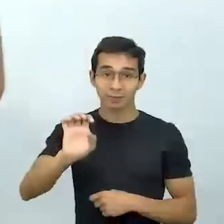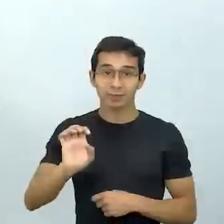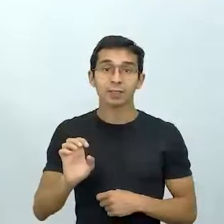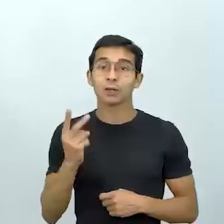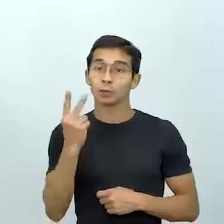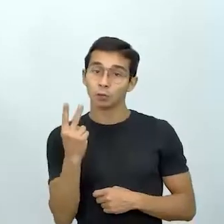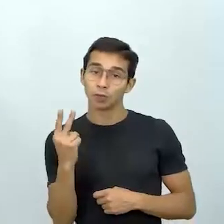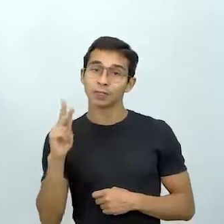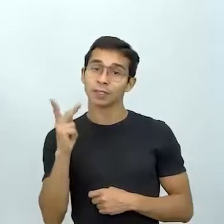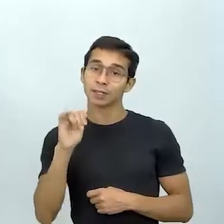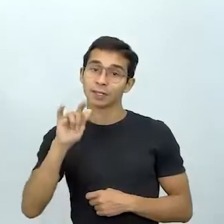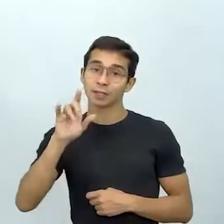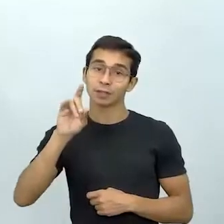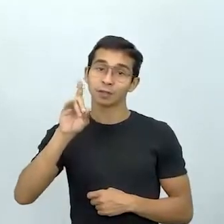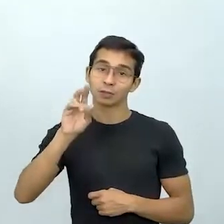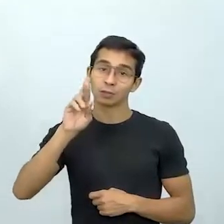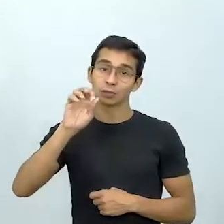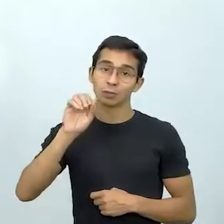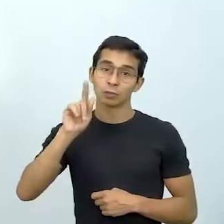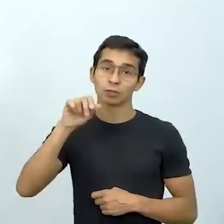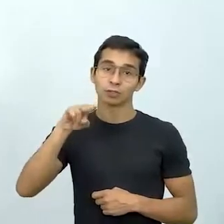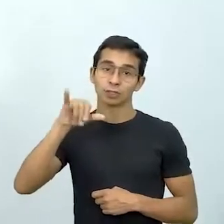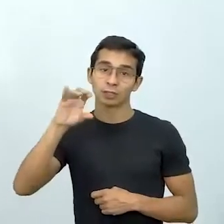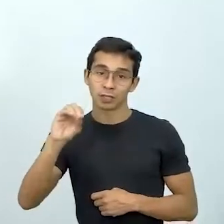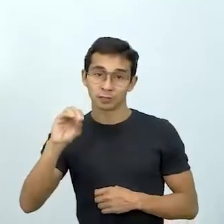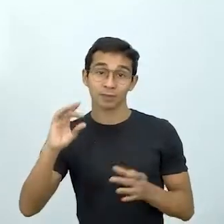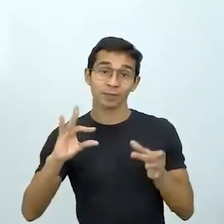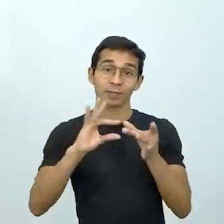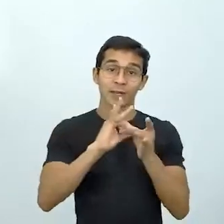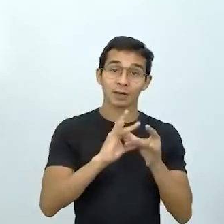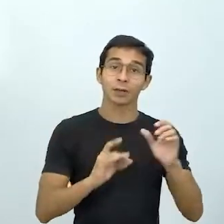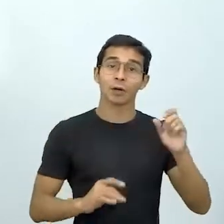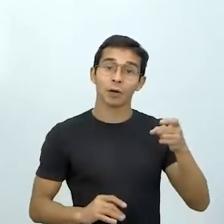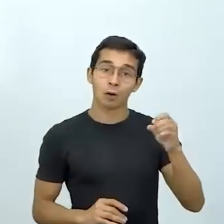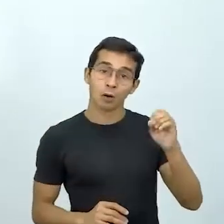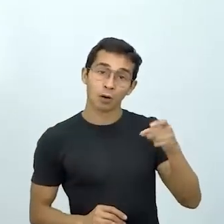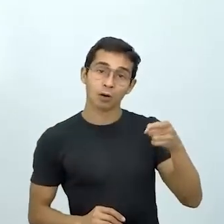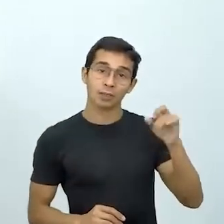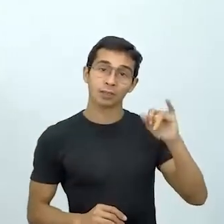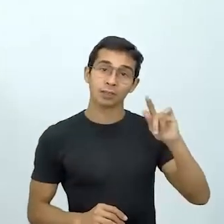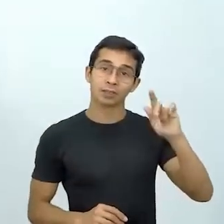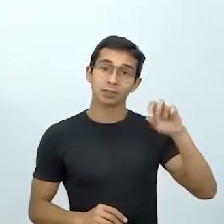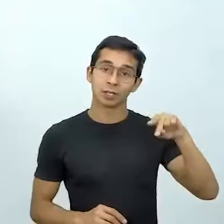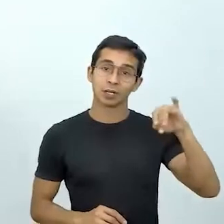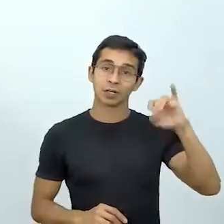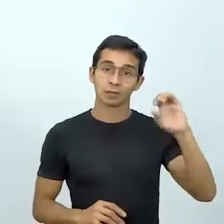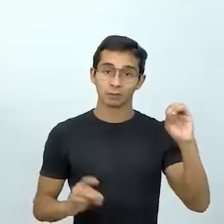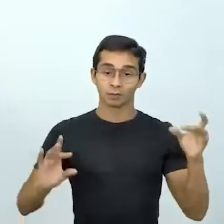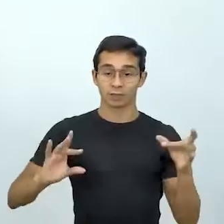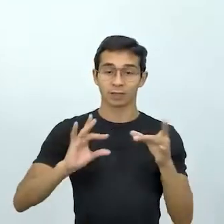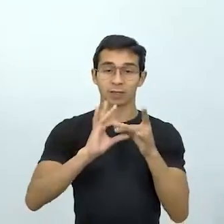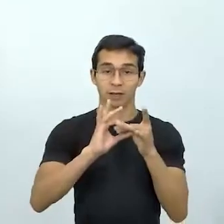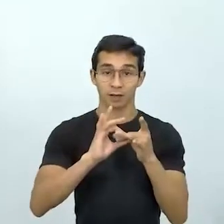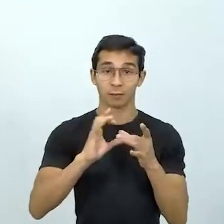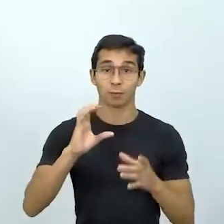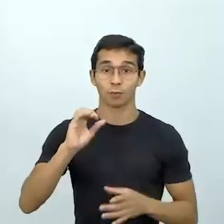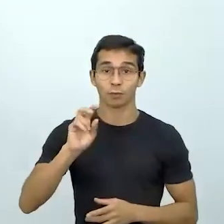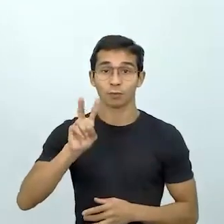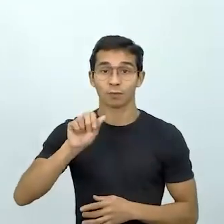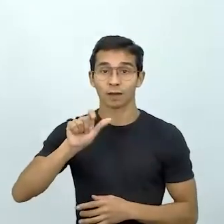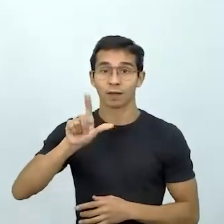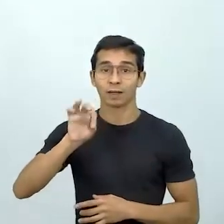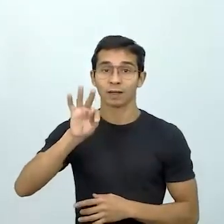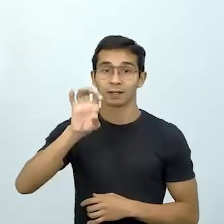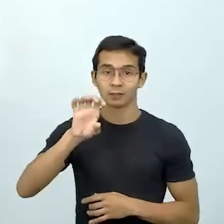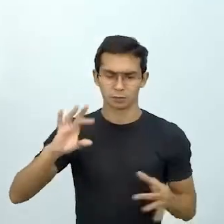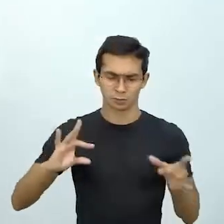estão covalentemente ligados ao átomo de oxigênio. O que é uma ligação química covalente? É quando eu tenho um